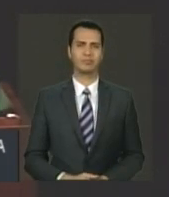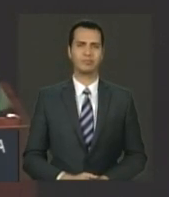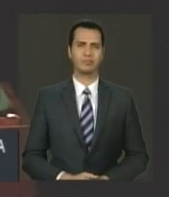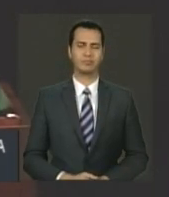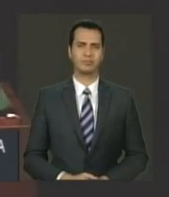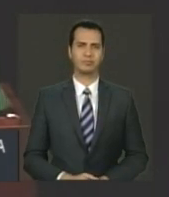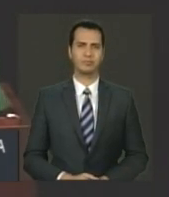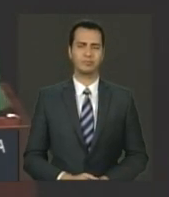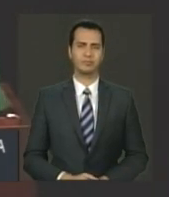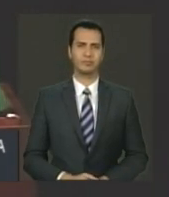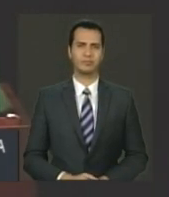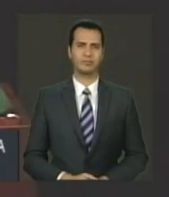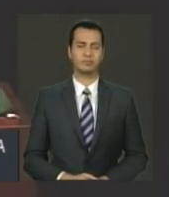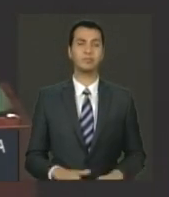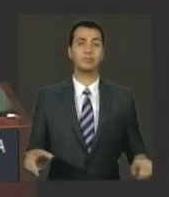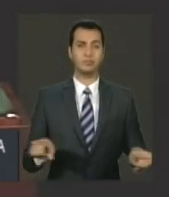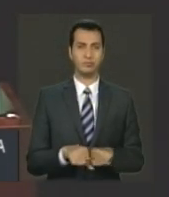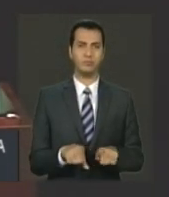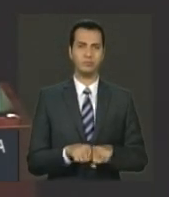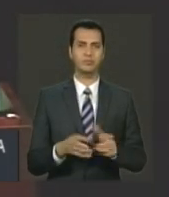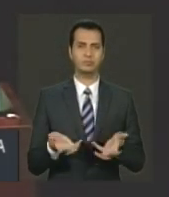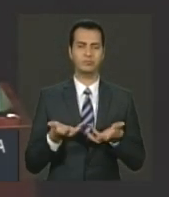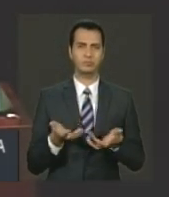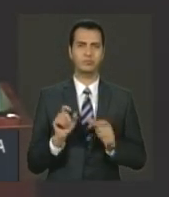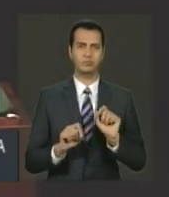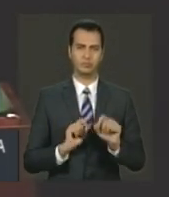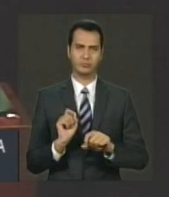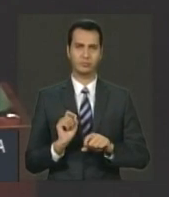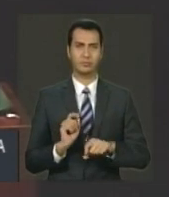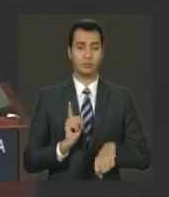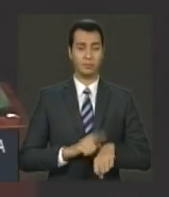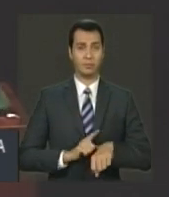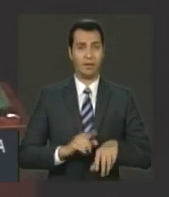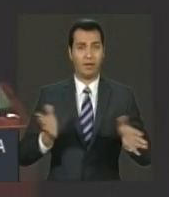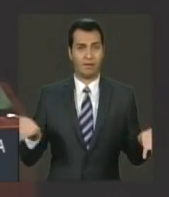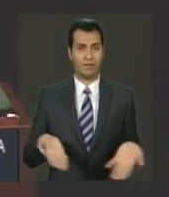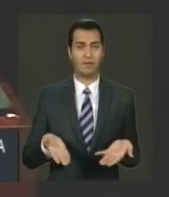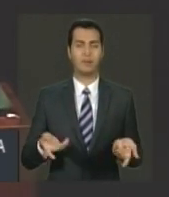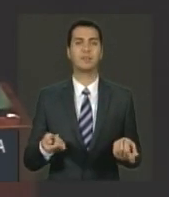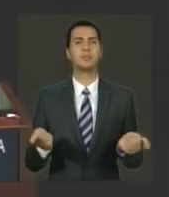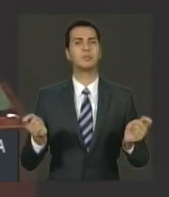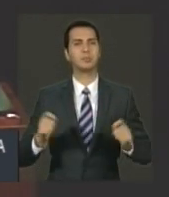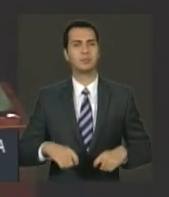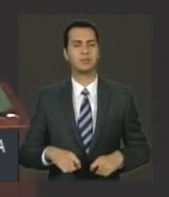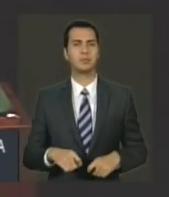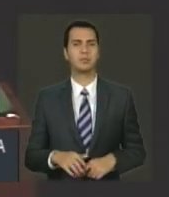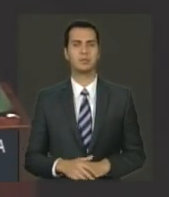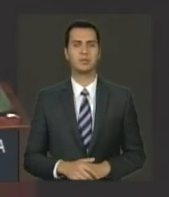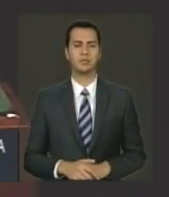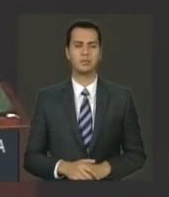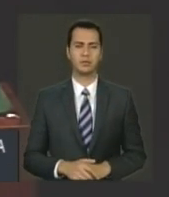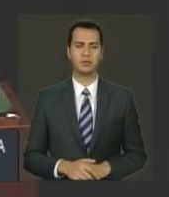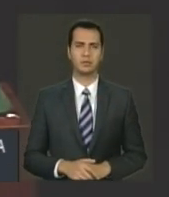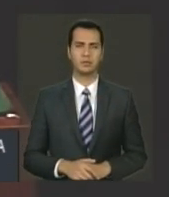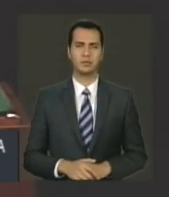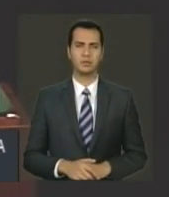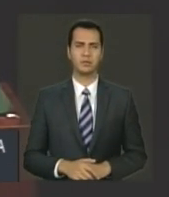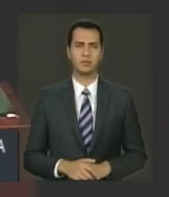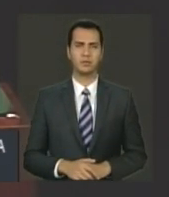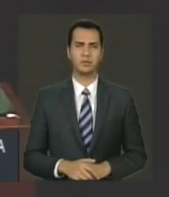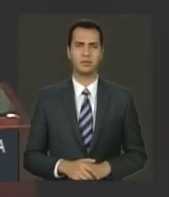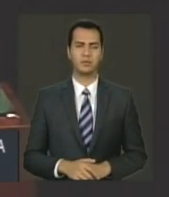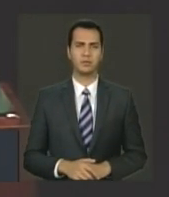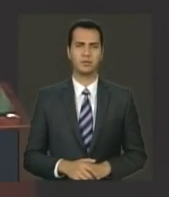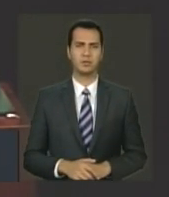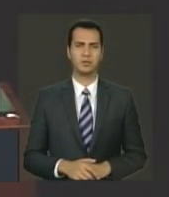Gostaria também que esses instantes pudessem recompensar o incompensável, que